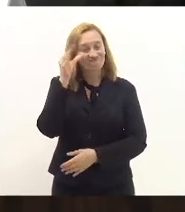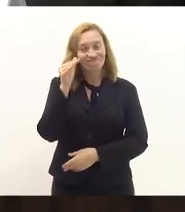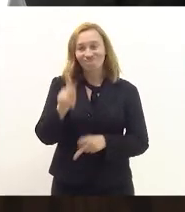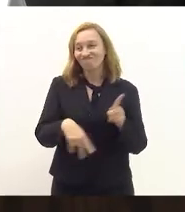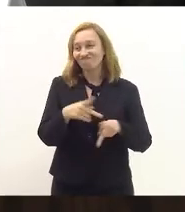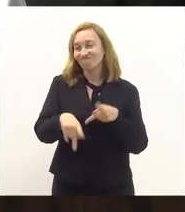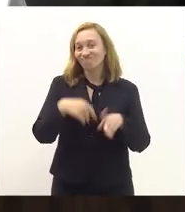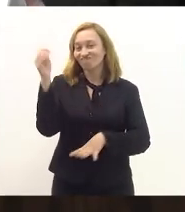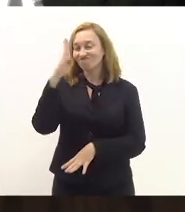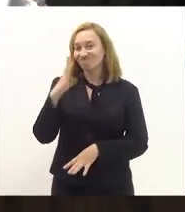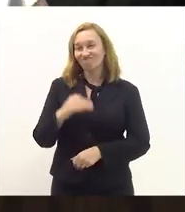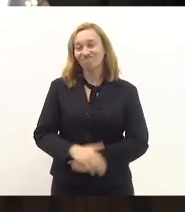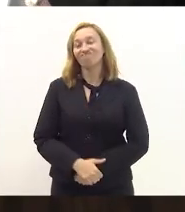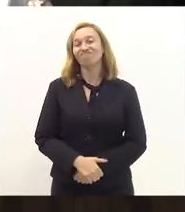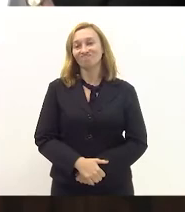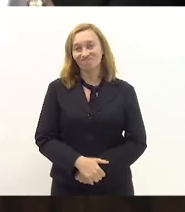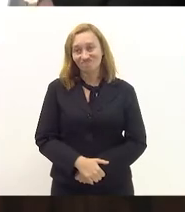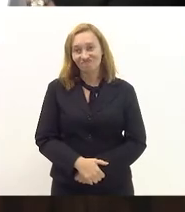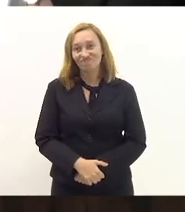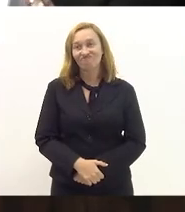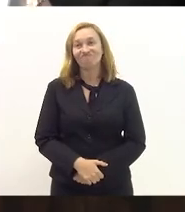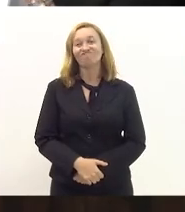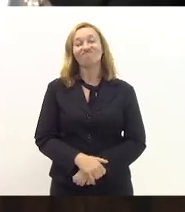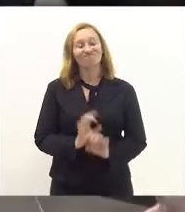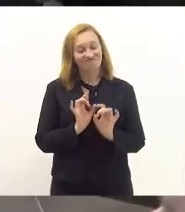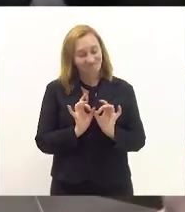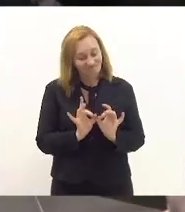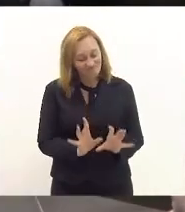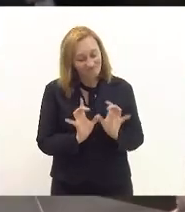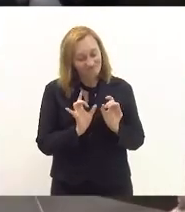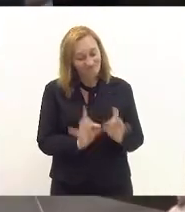brasileiro, que venderam